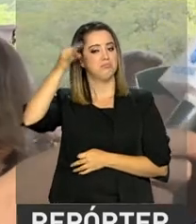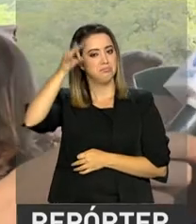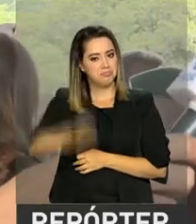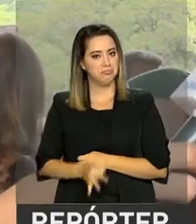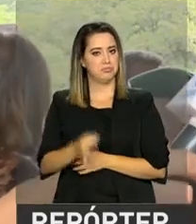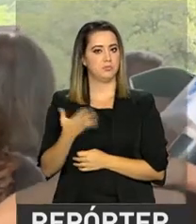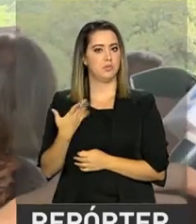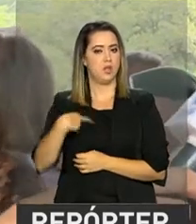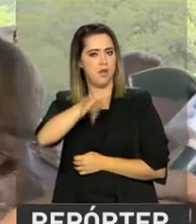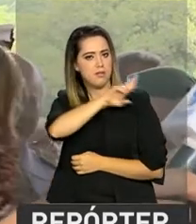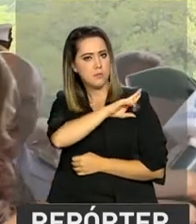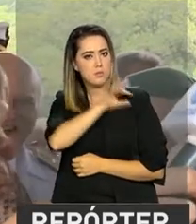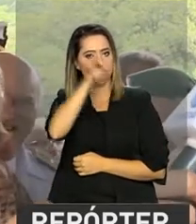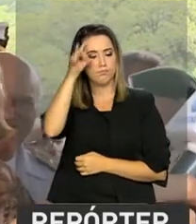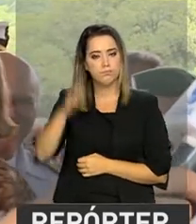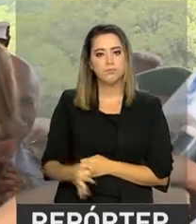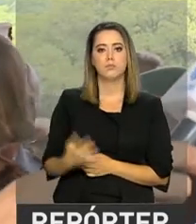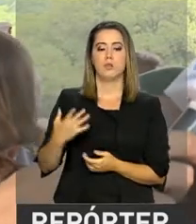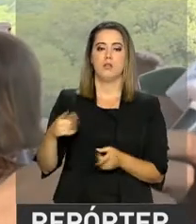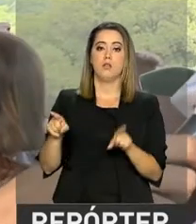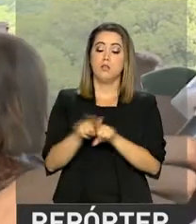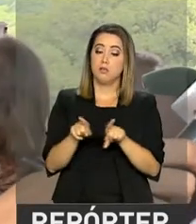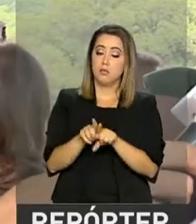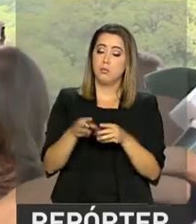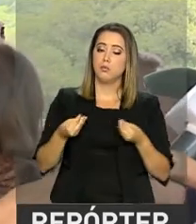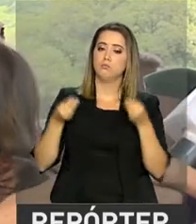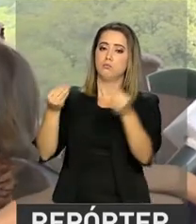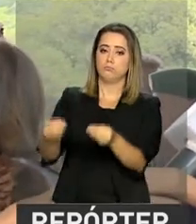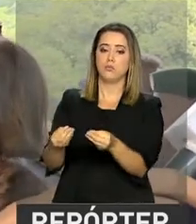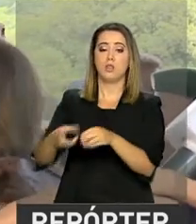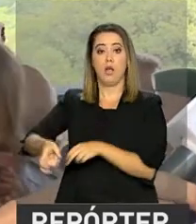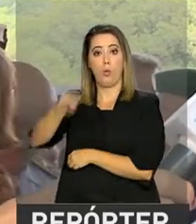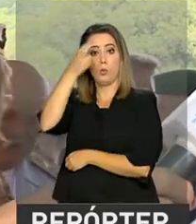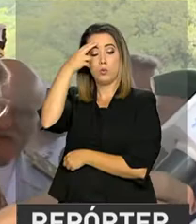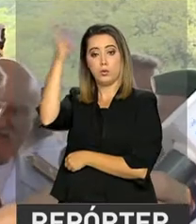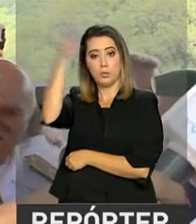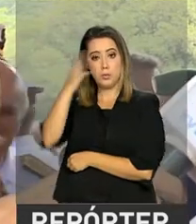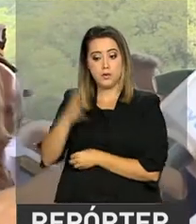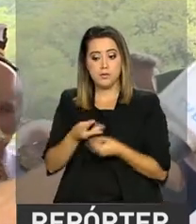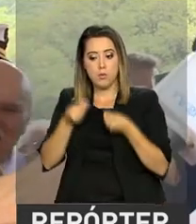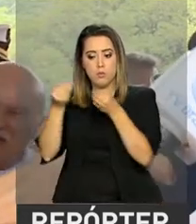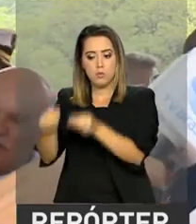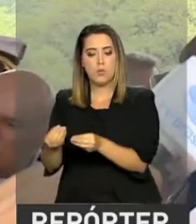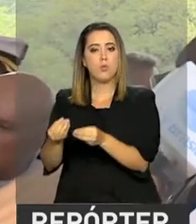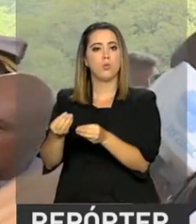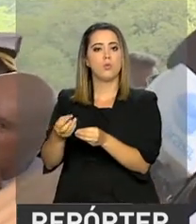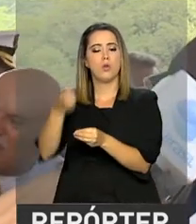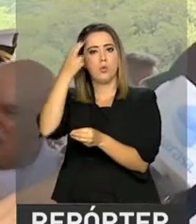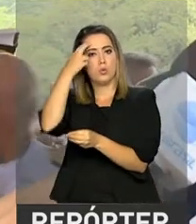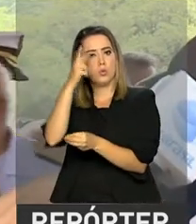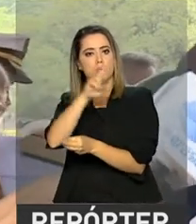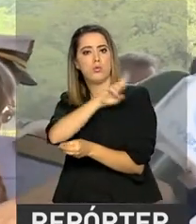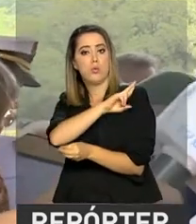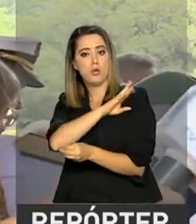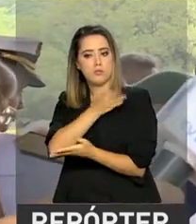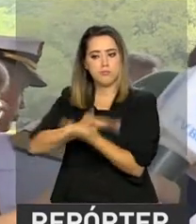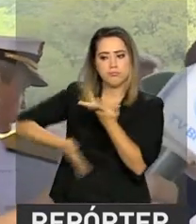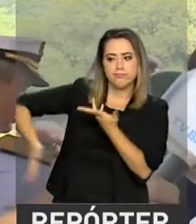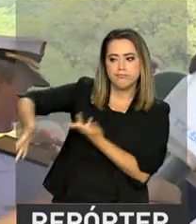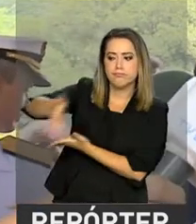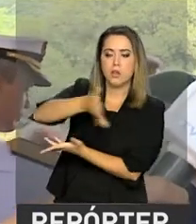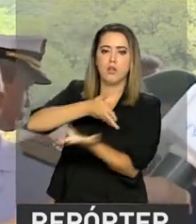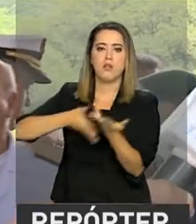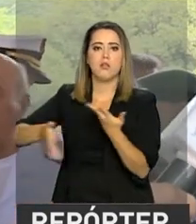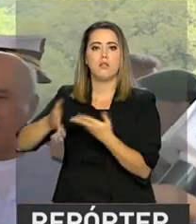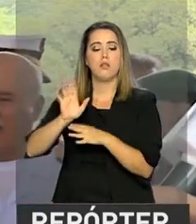profissionalismo, responsabilidade e que também leva à cultura brasileira, a cultura do respeito ao outro, a cultura